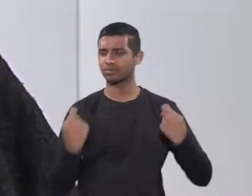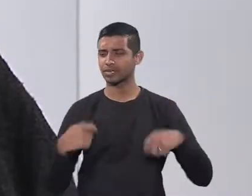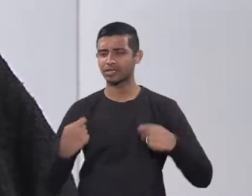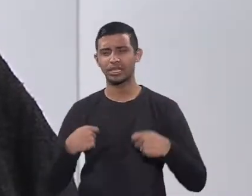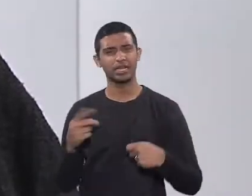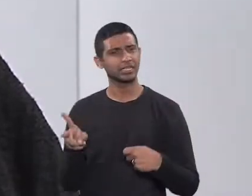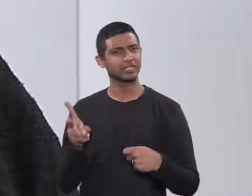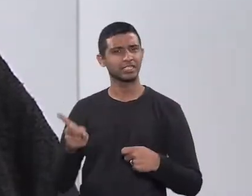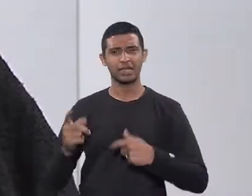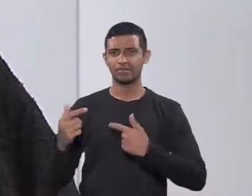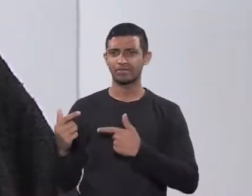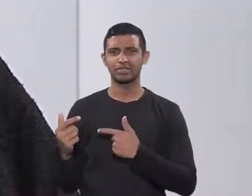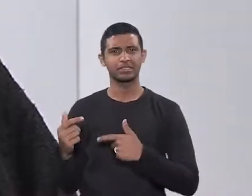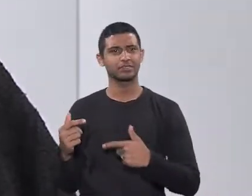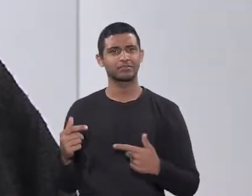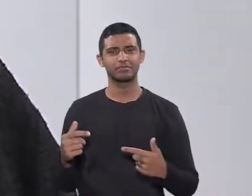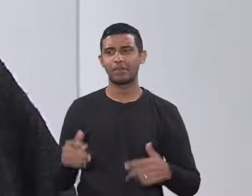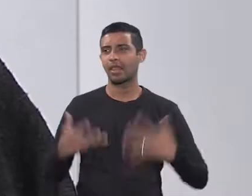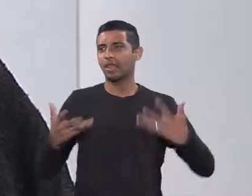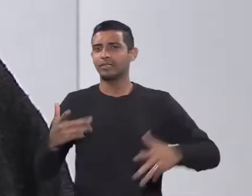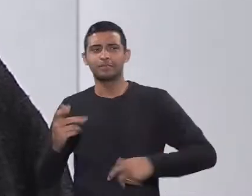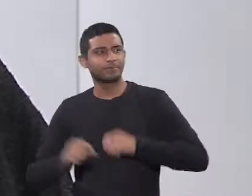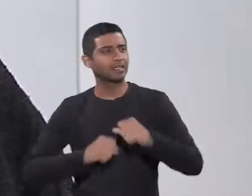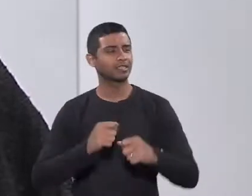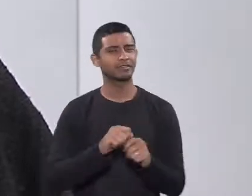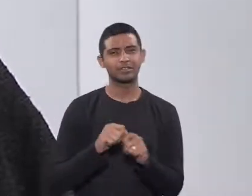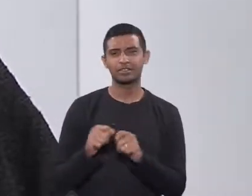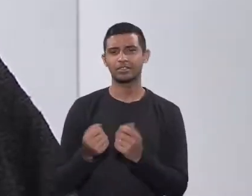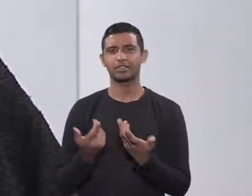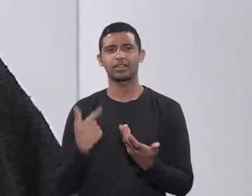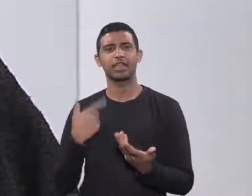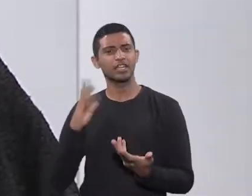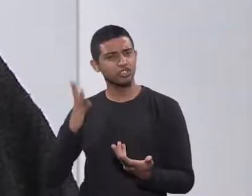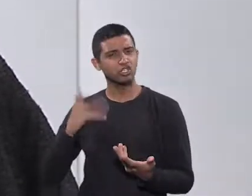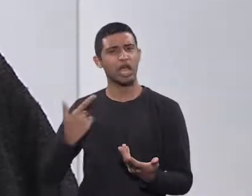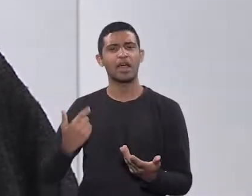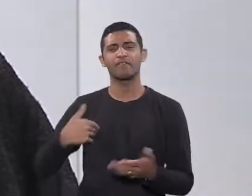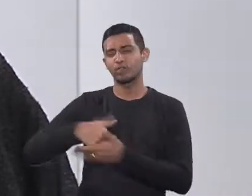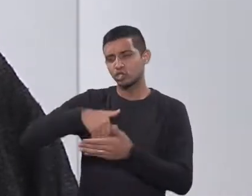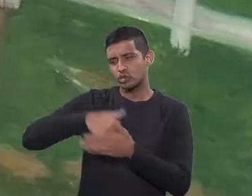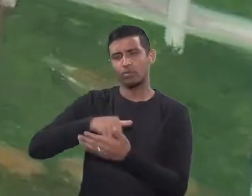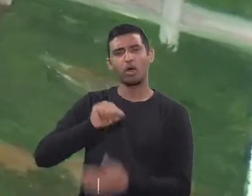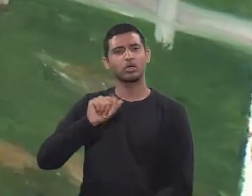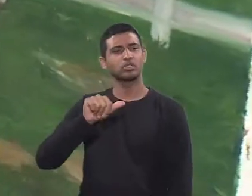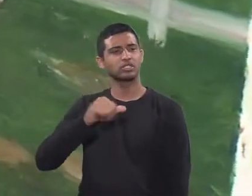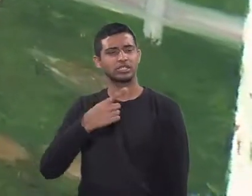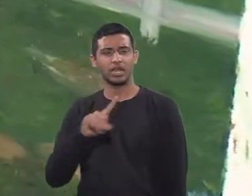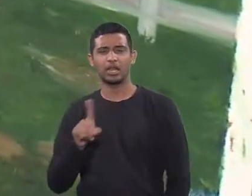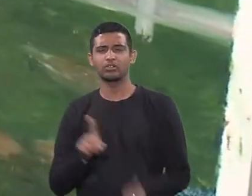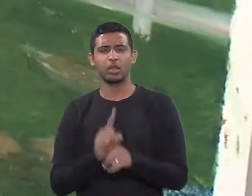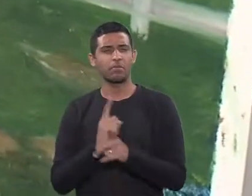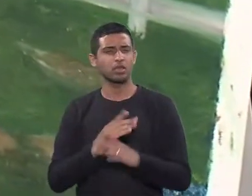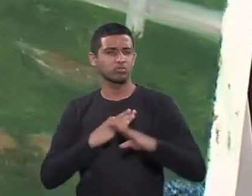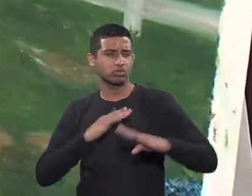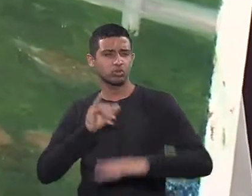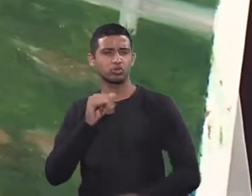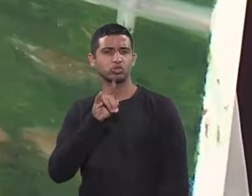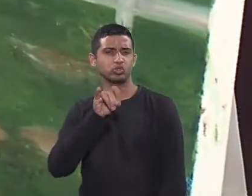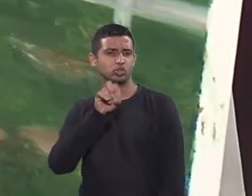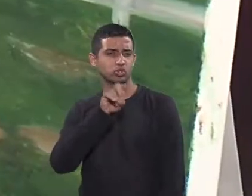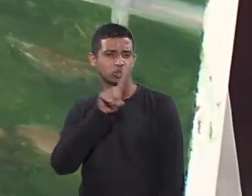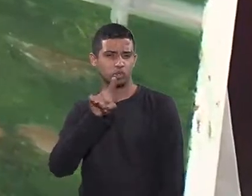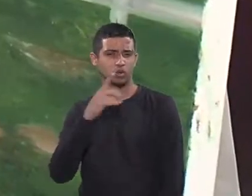foi muito ativo assim, nessa questão. Ele já fez futebol de salão, já fez judô, já